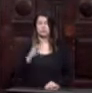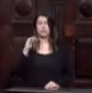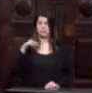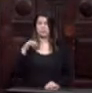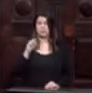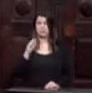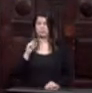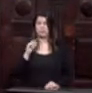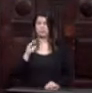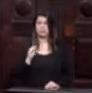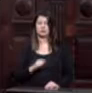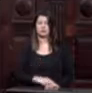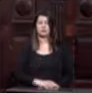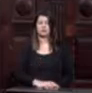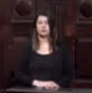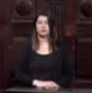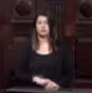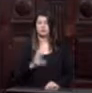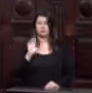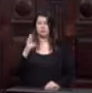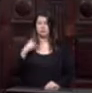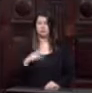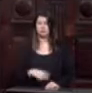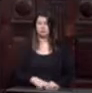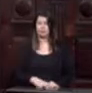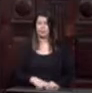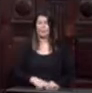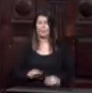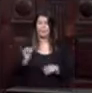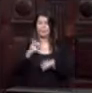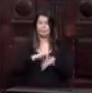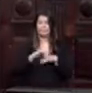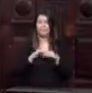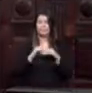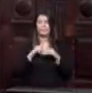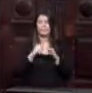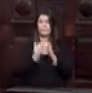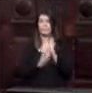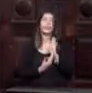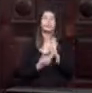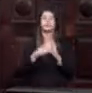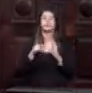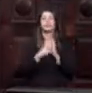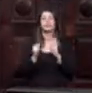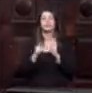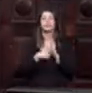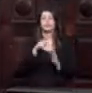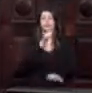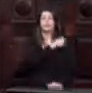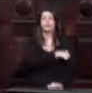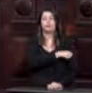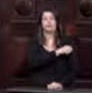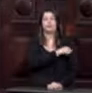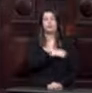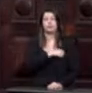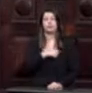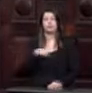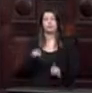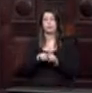Márcia Giovanni, Luiz Paulo. Há sobre a mesa requerimento de destaque, a deputada enfermeira Regiane também, por